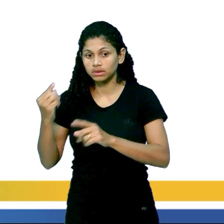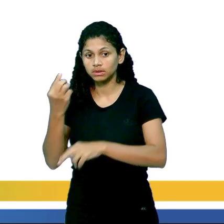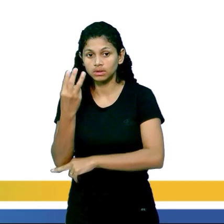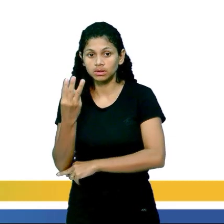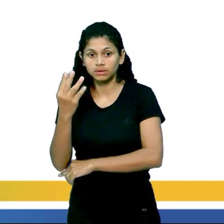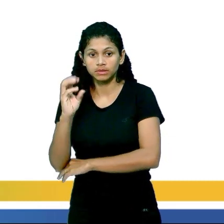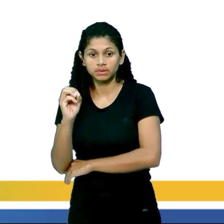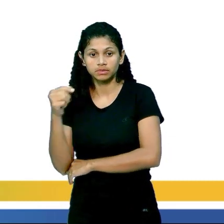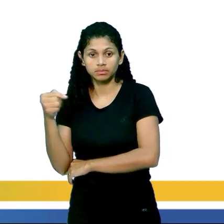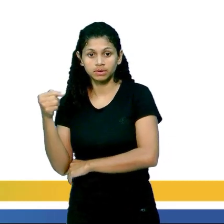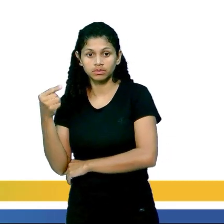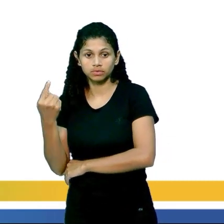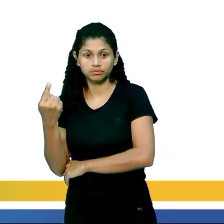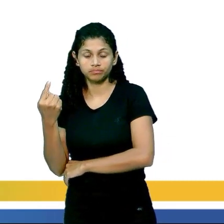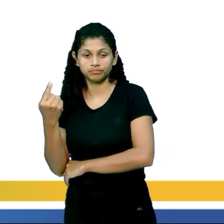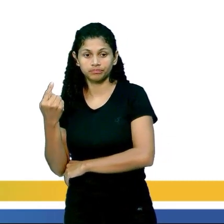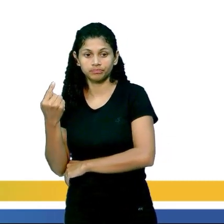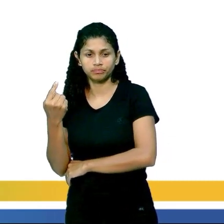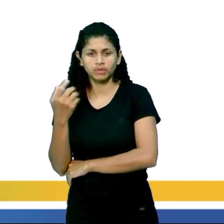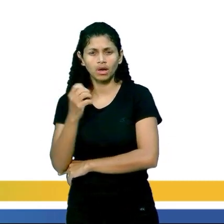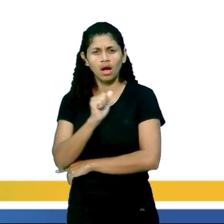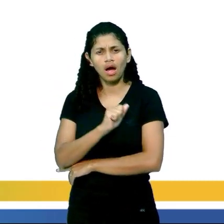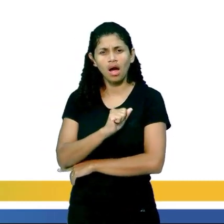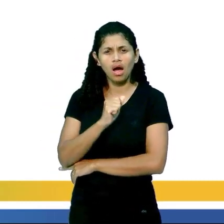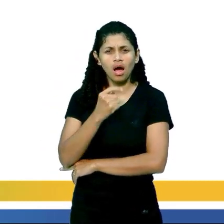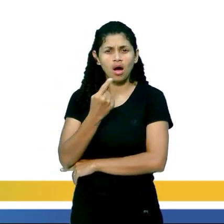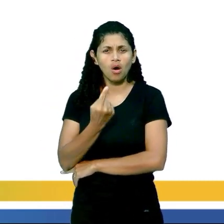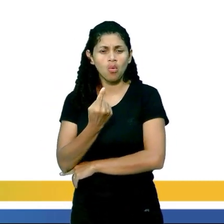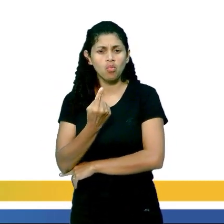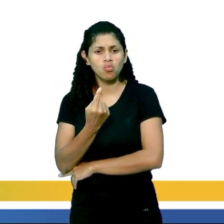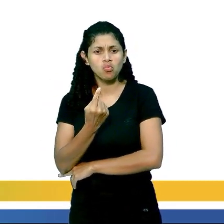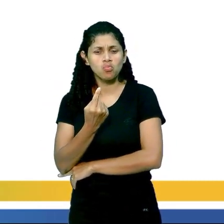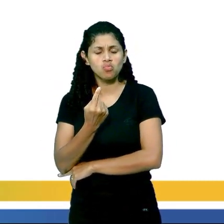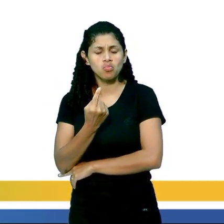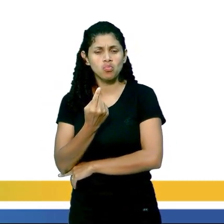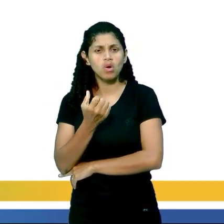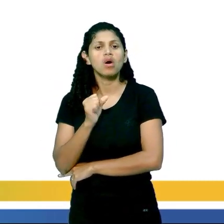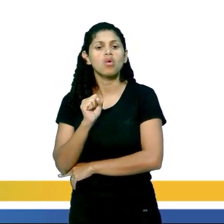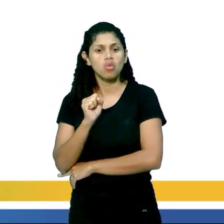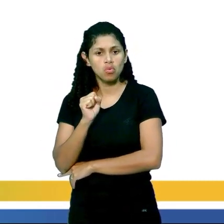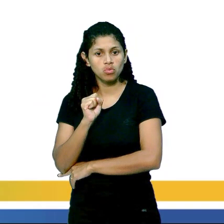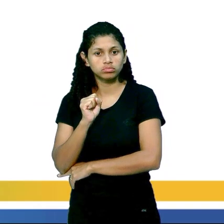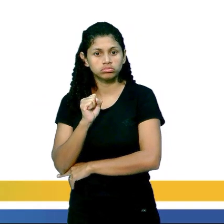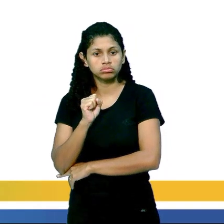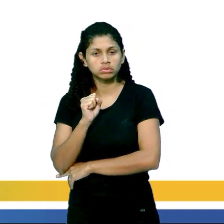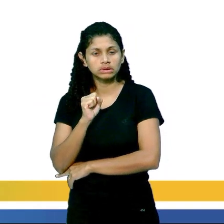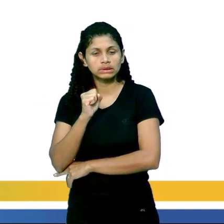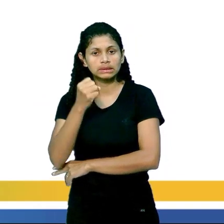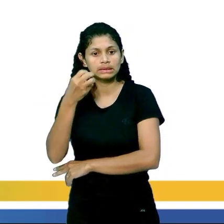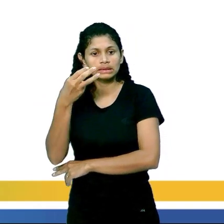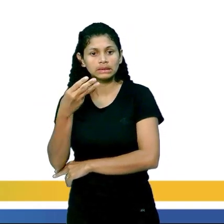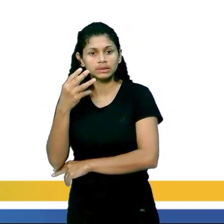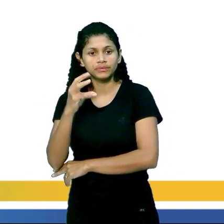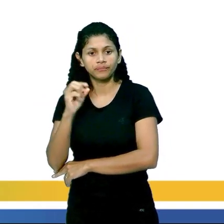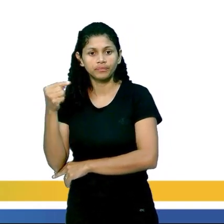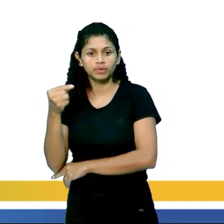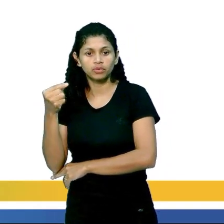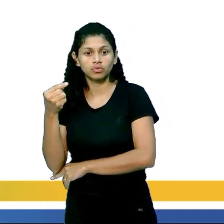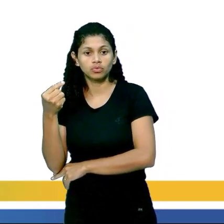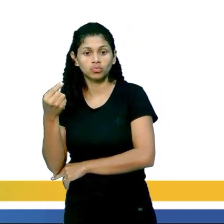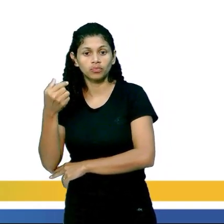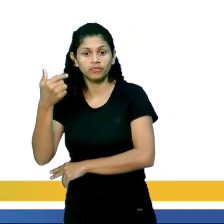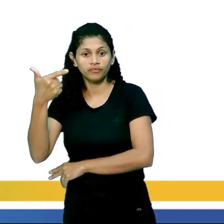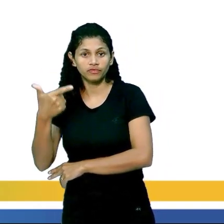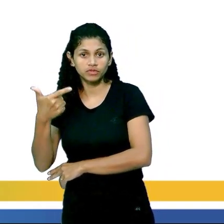O A1 nós sabemos que é 8. 30 menos 1 vai dar 29. 29 vezes 2 é igual